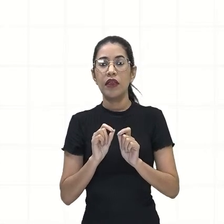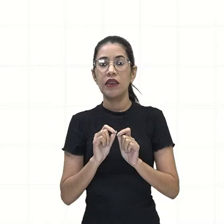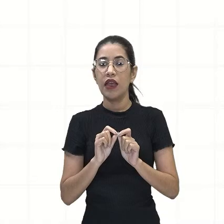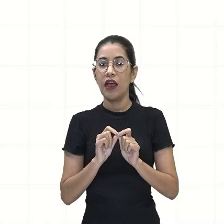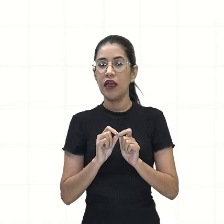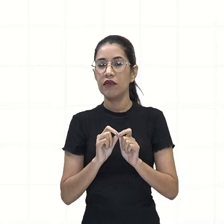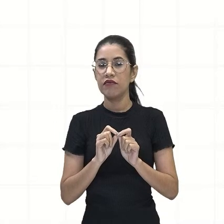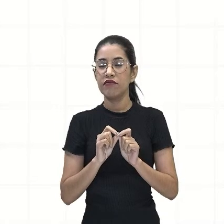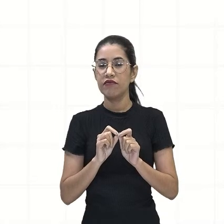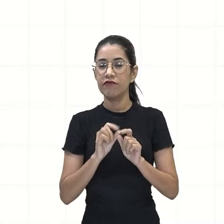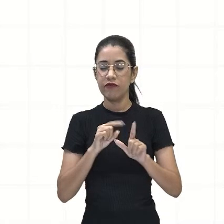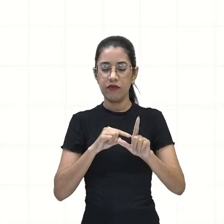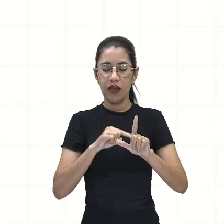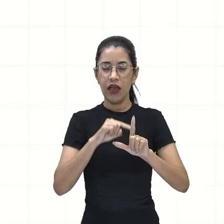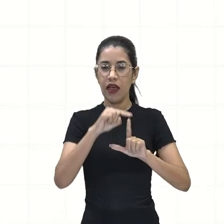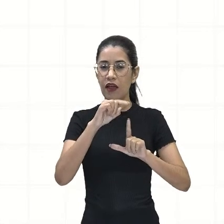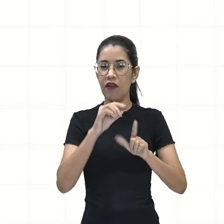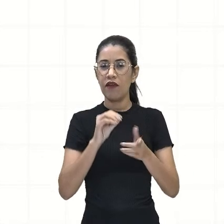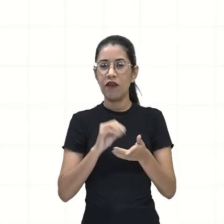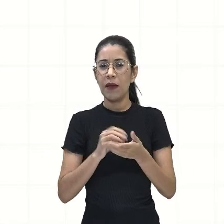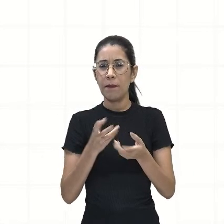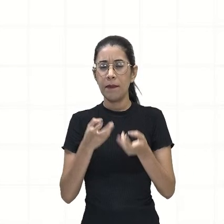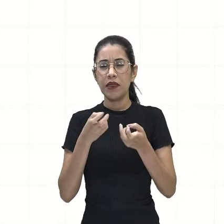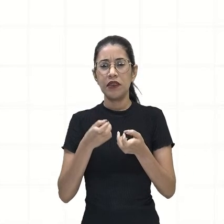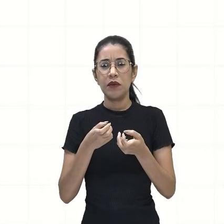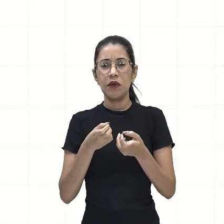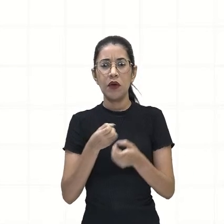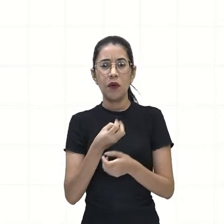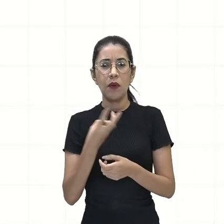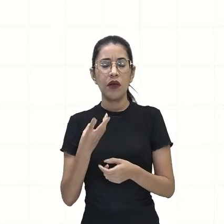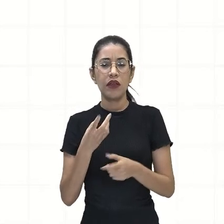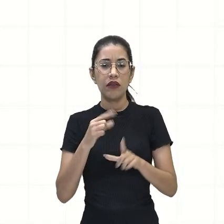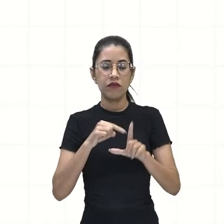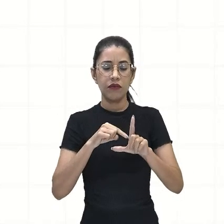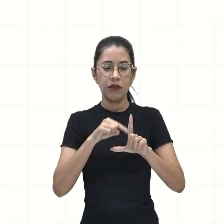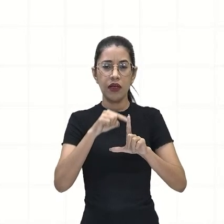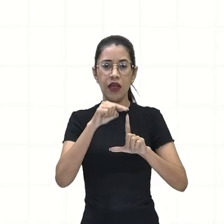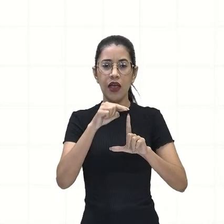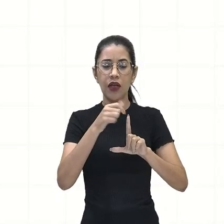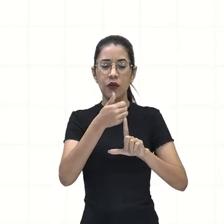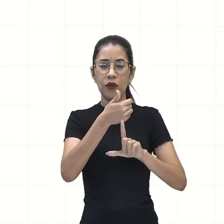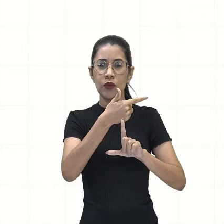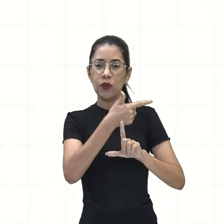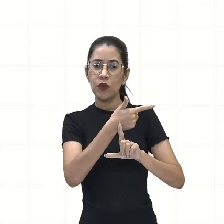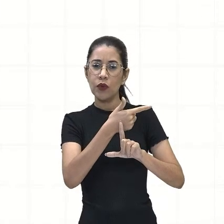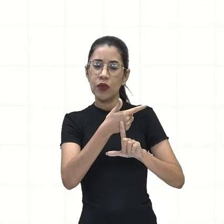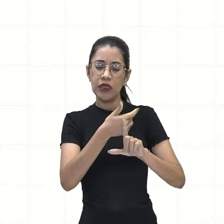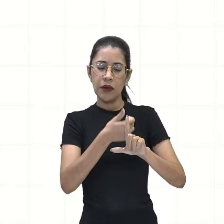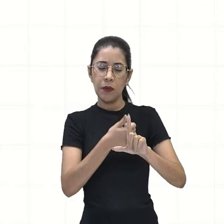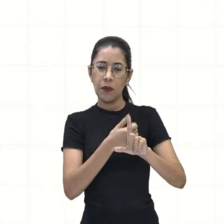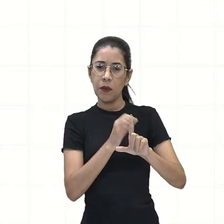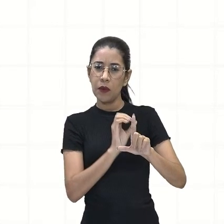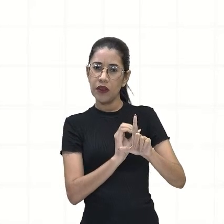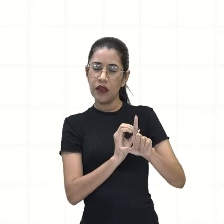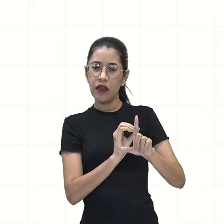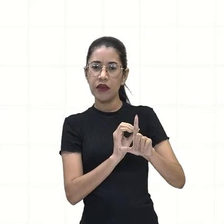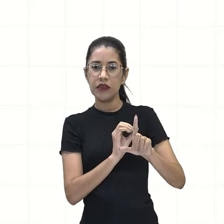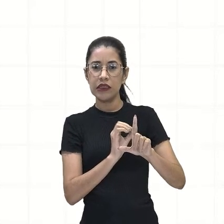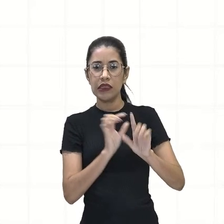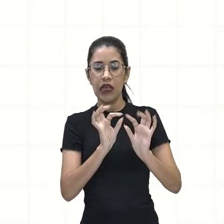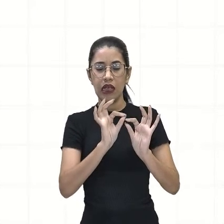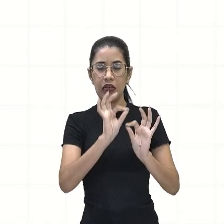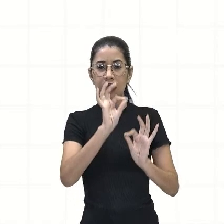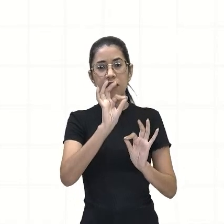distante, né? Por exemplo, olha o quanto diminui do 12 para o 10, né? Que foi uma